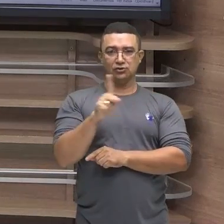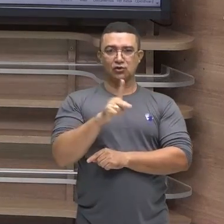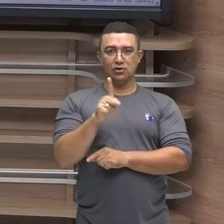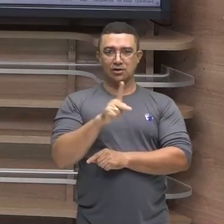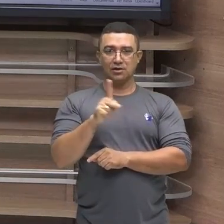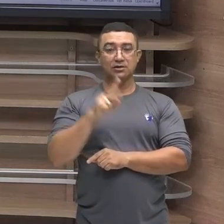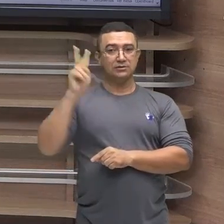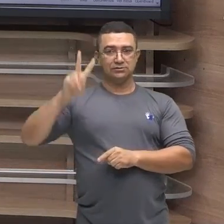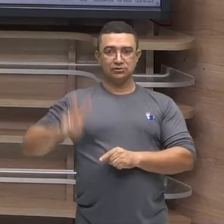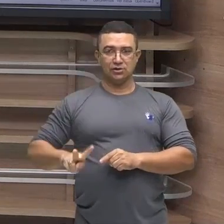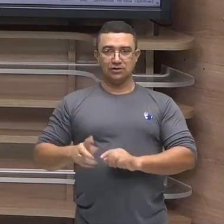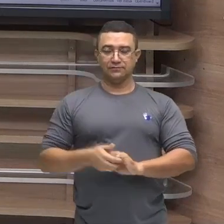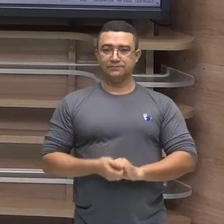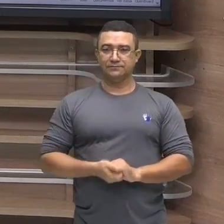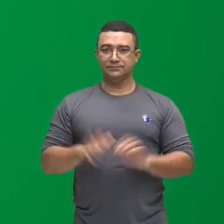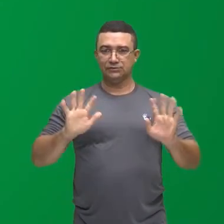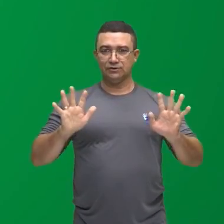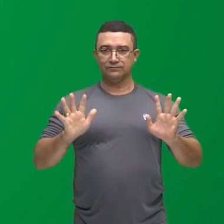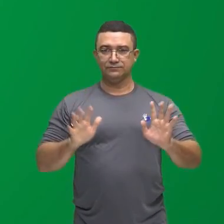aí em História.